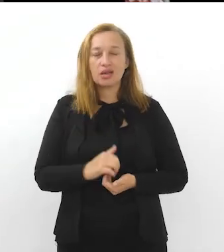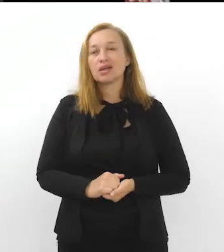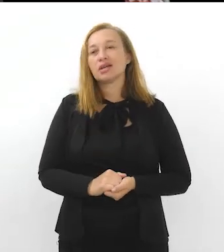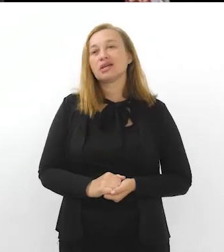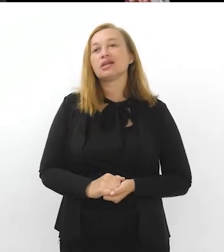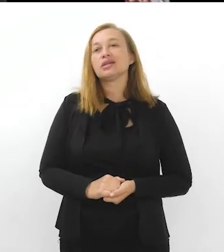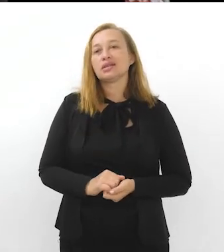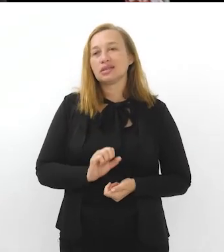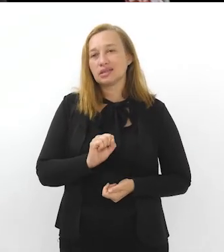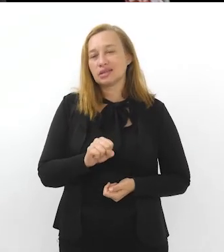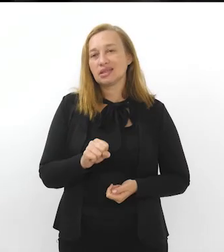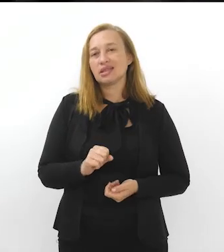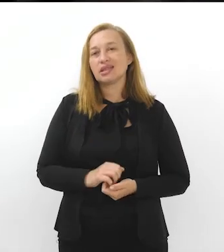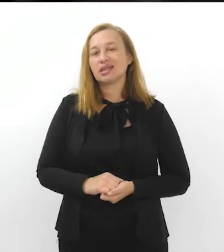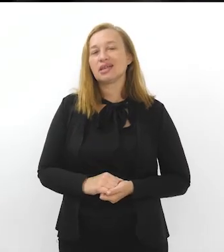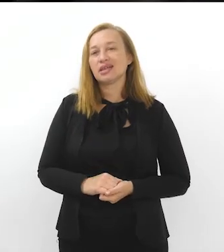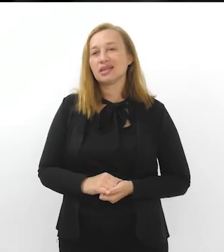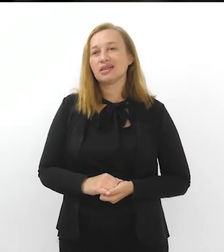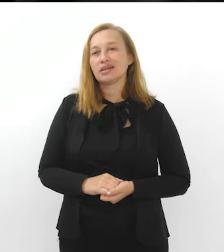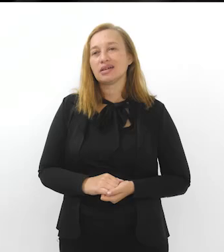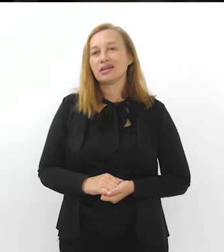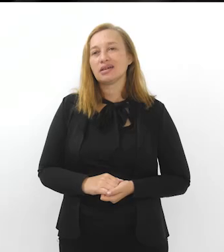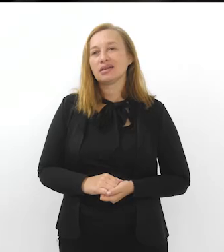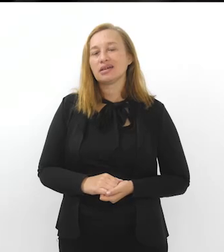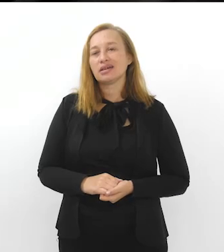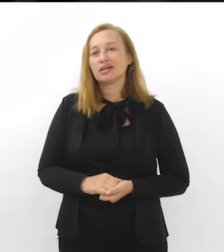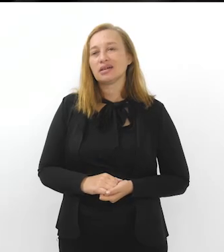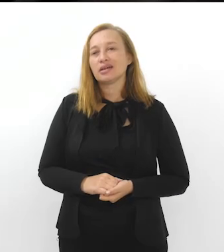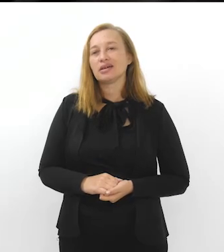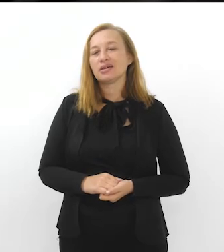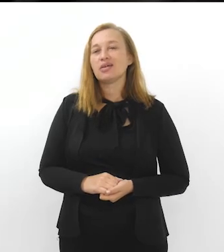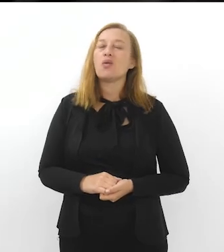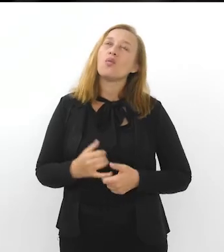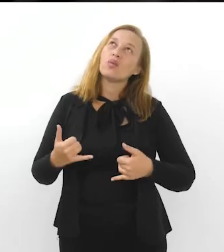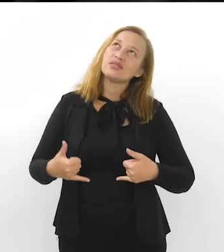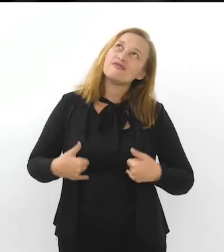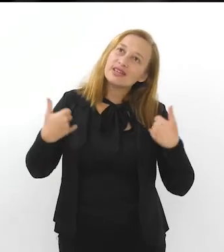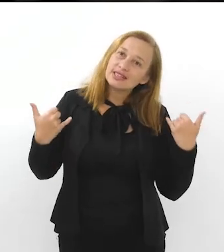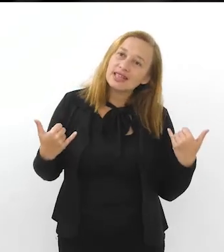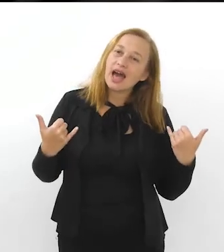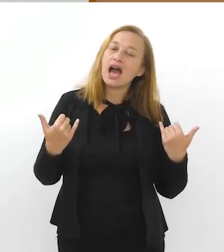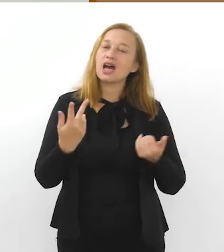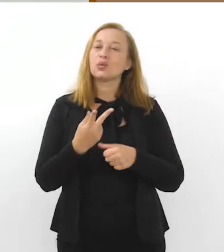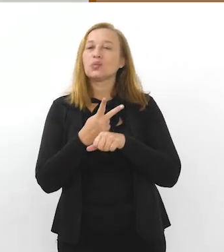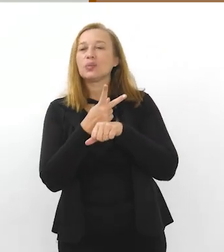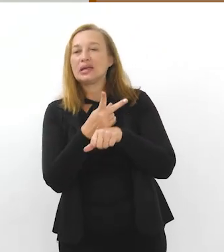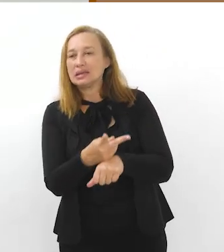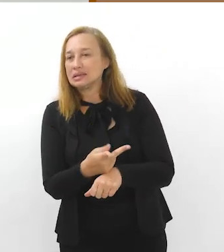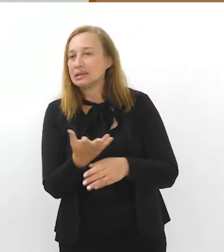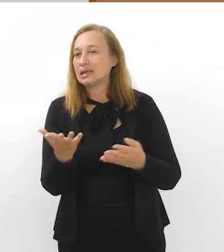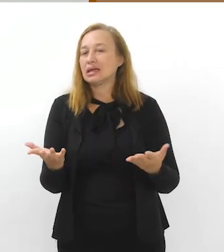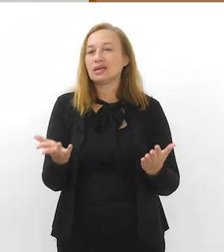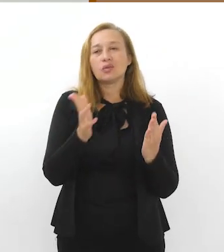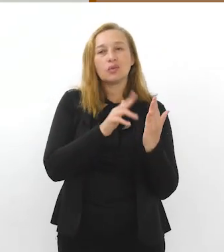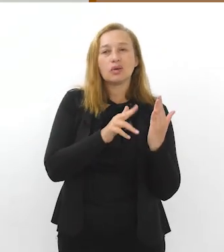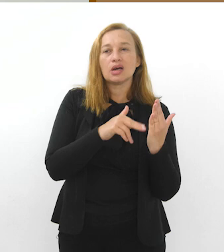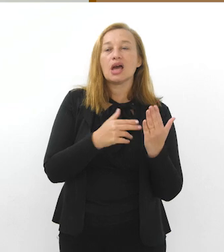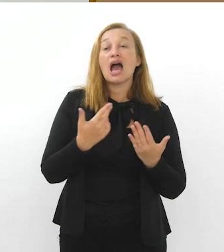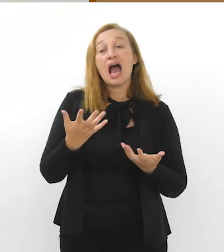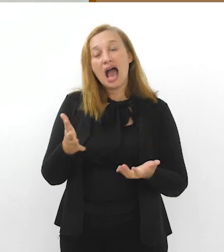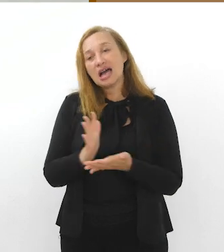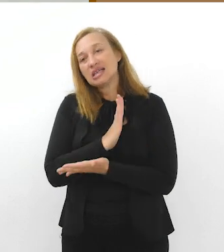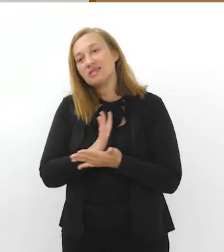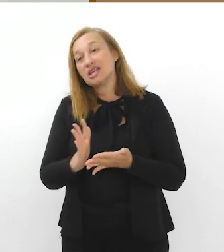vi. isso aí tem sim, né? Um aniversário, uma lembrança, uma pintura. Às vezes eu